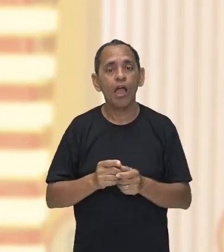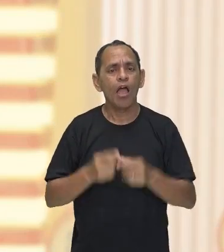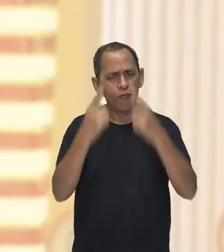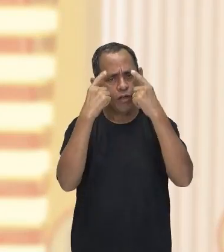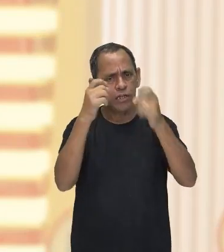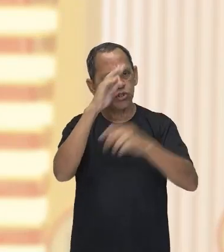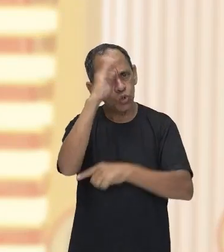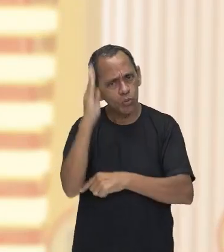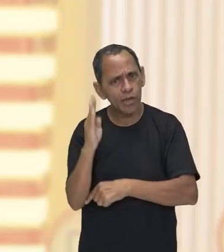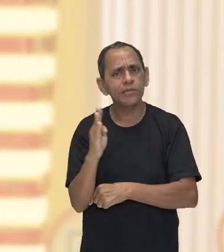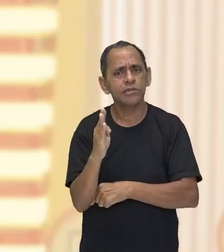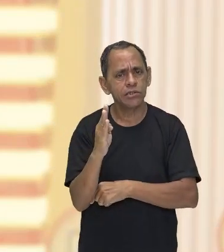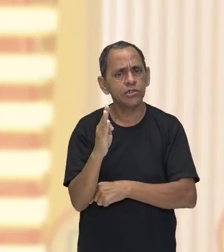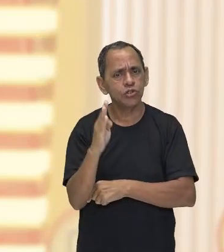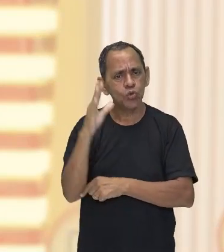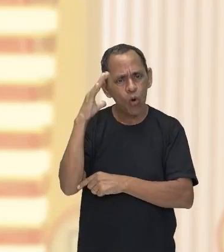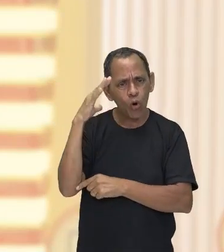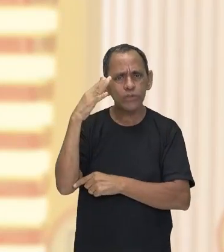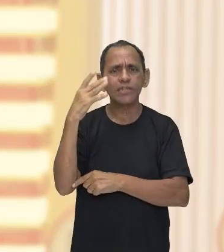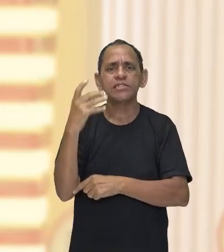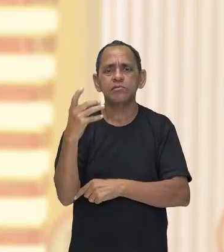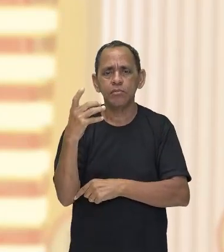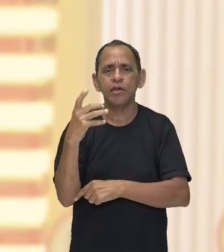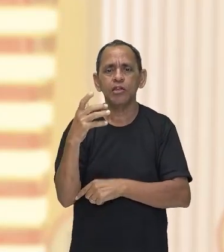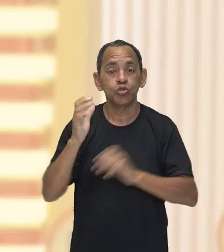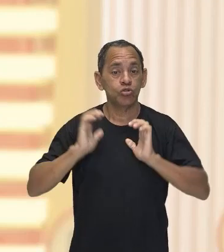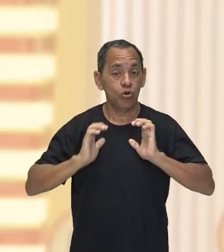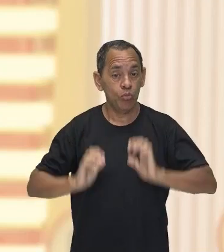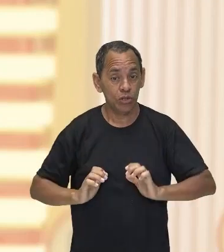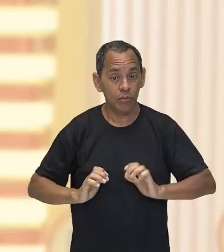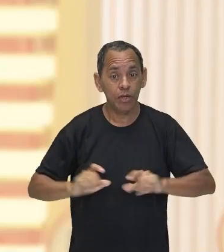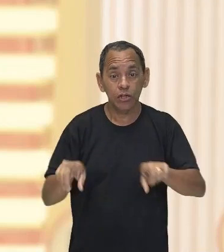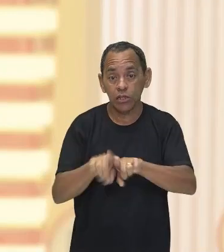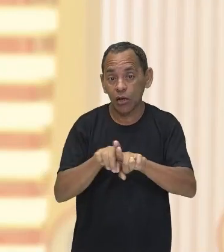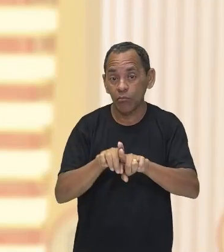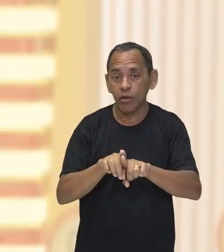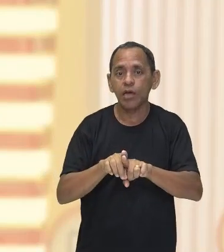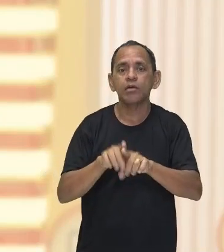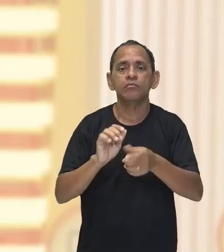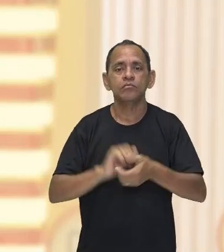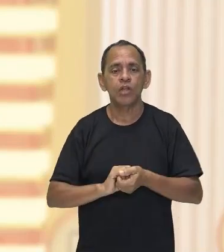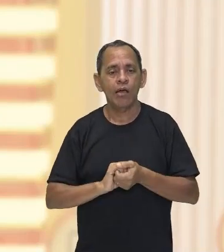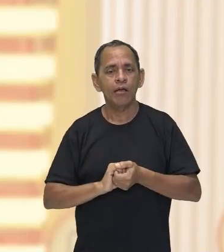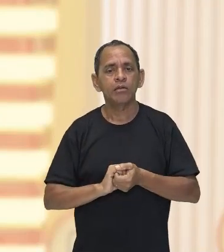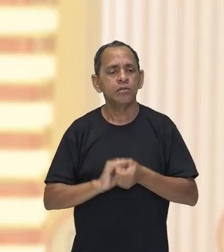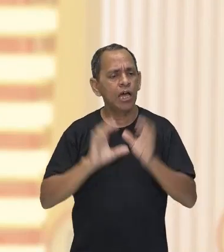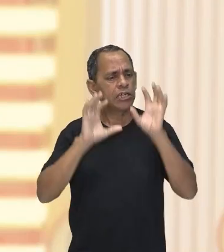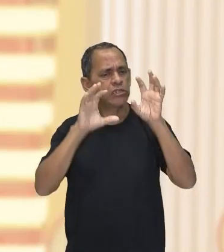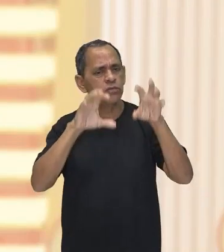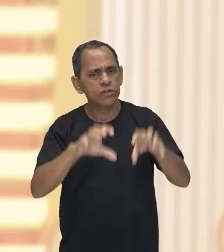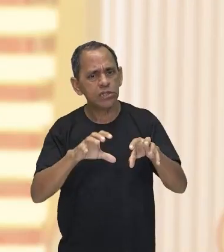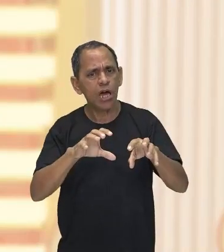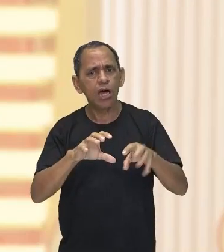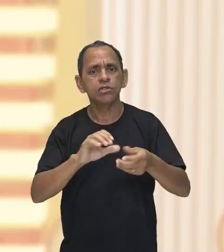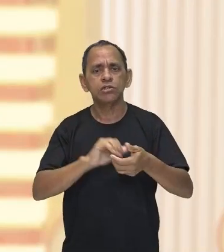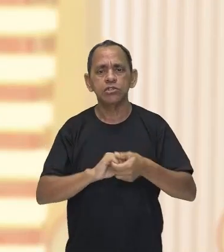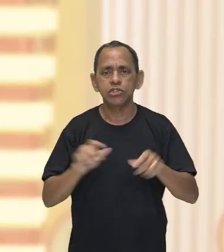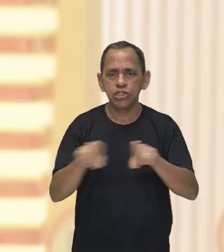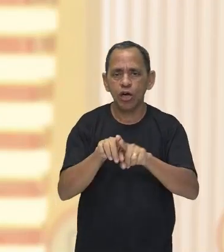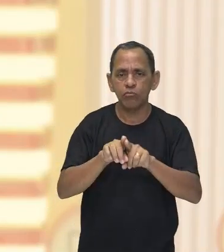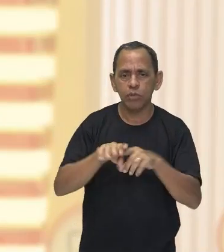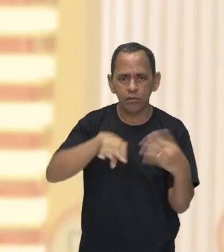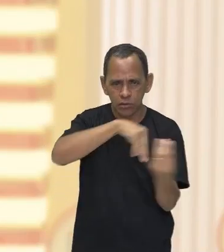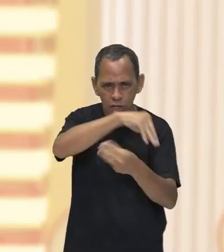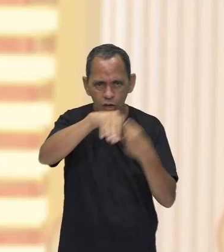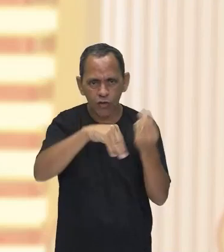então, ela é um fenômeno comportamental de agressividade complexo, que envolve as bases